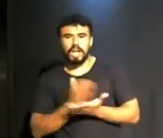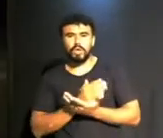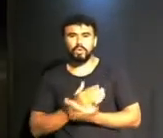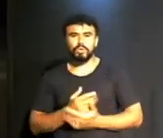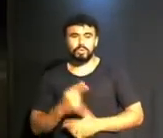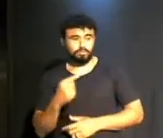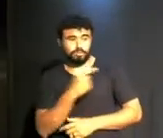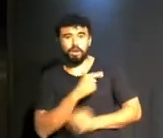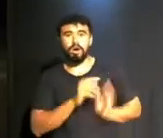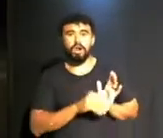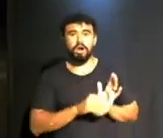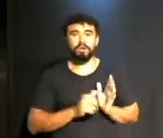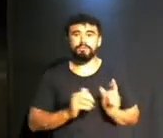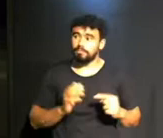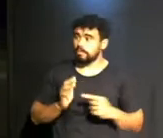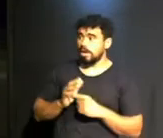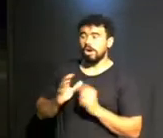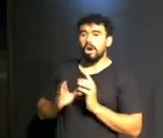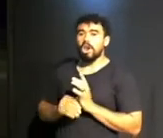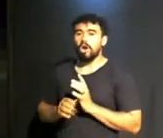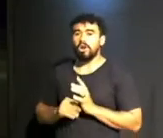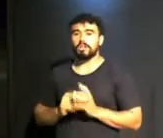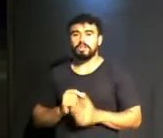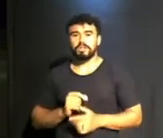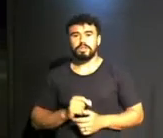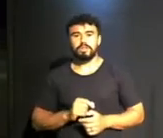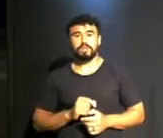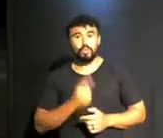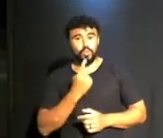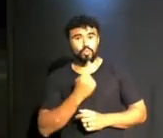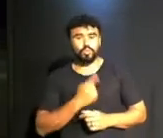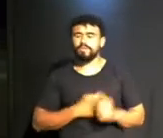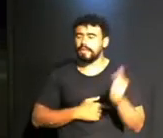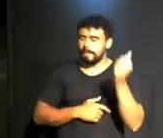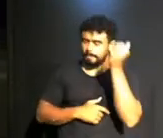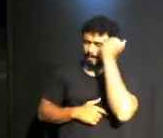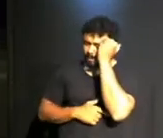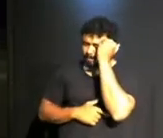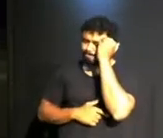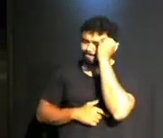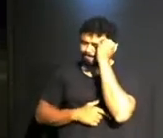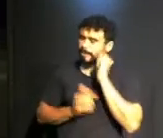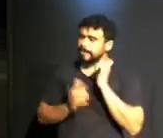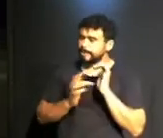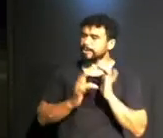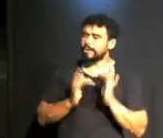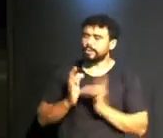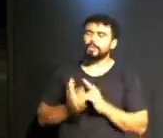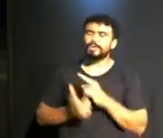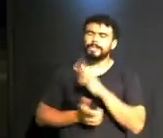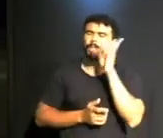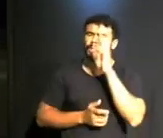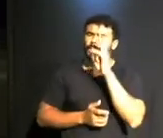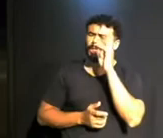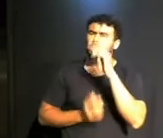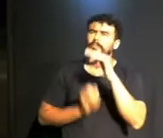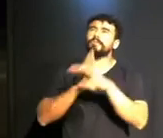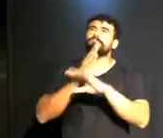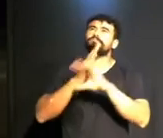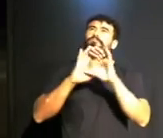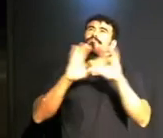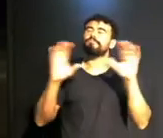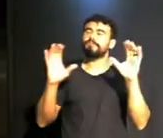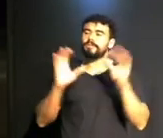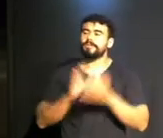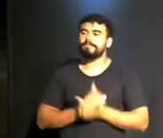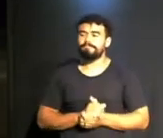sendo crucificados ao seu lado um deles se arrependeu e disse Jesus lembra de mim quando entrares